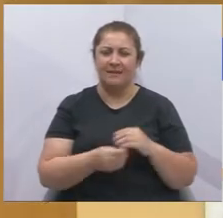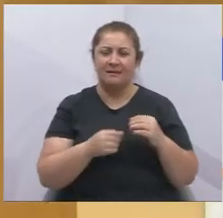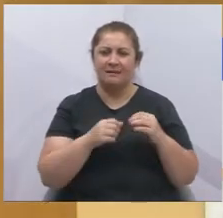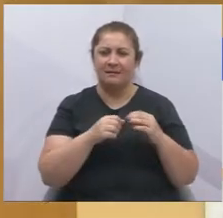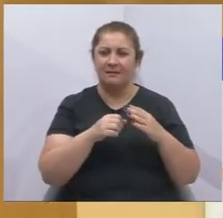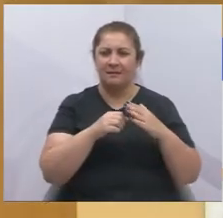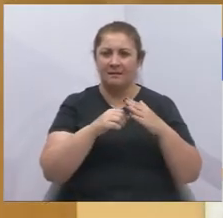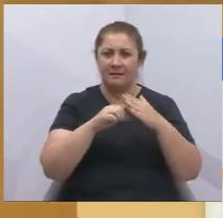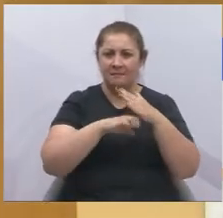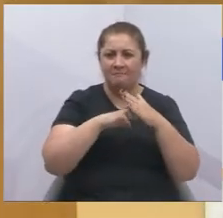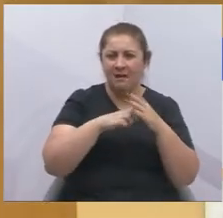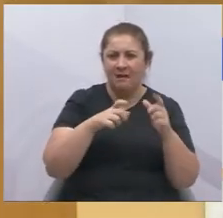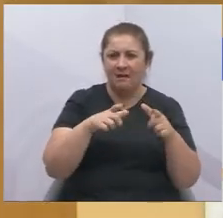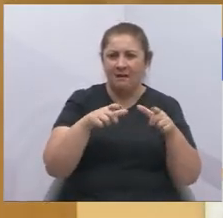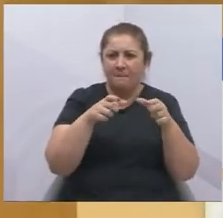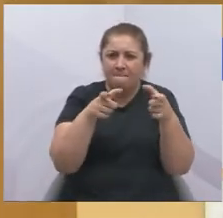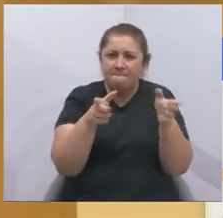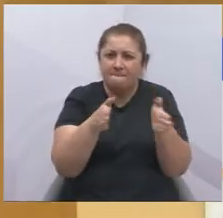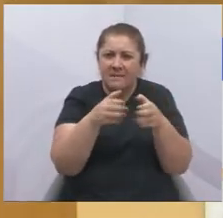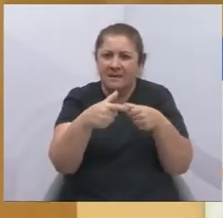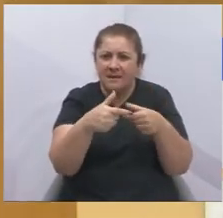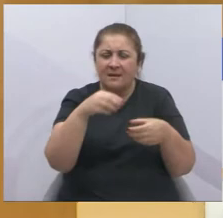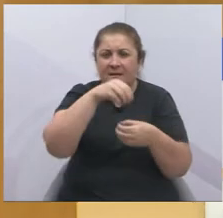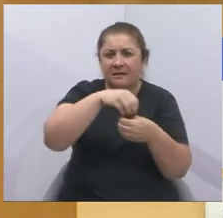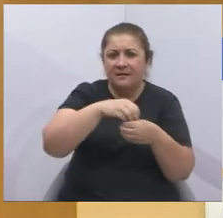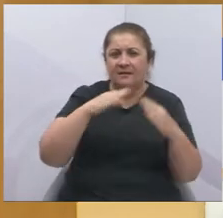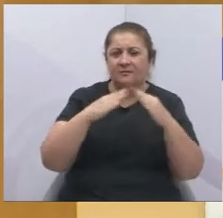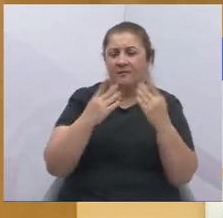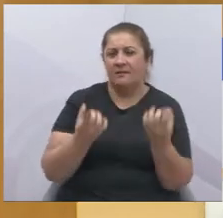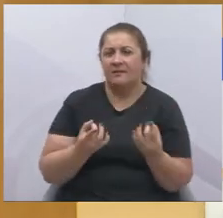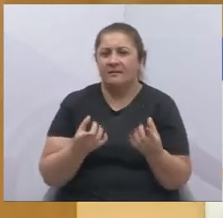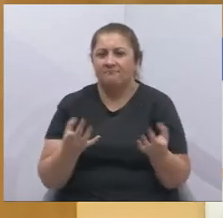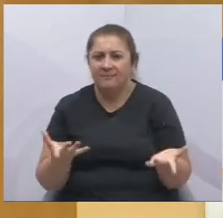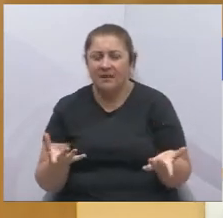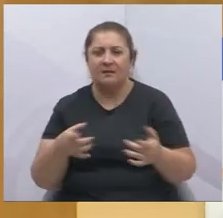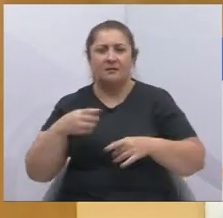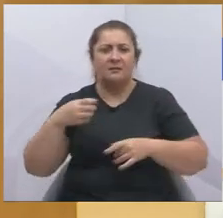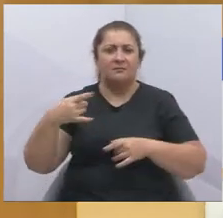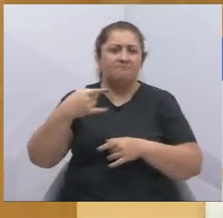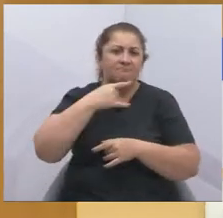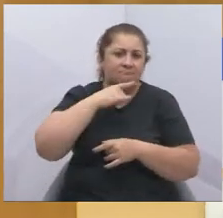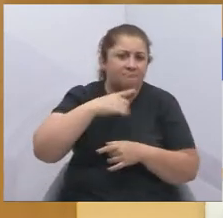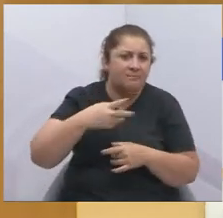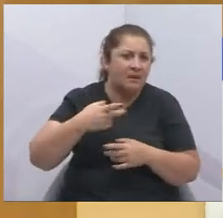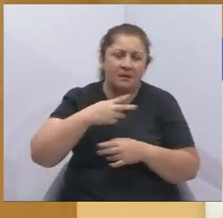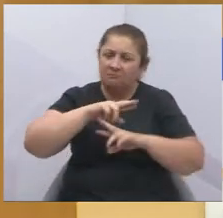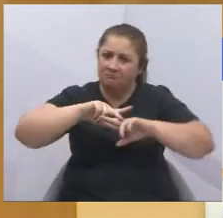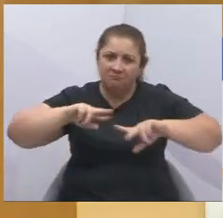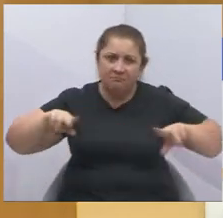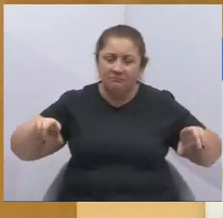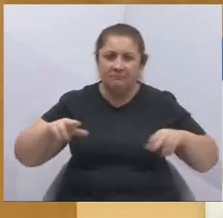de âmbito doméstico, bem como os contidos na Classificação Nacional de Atividades Econômicas,